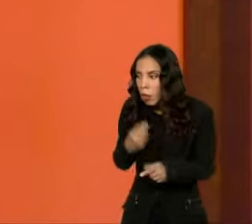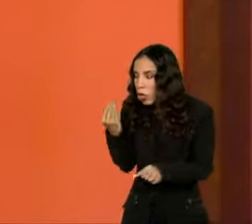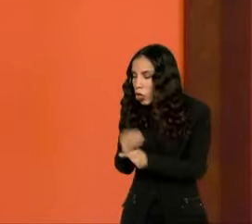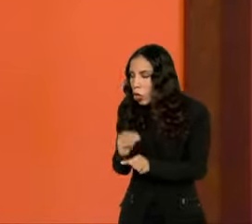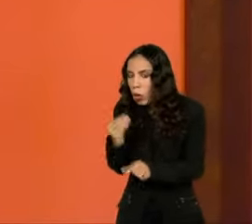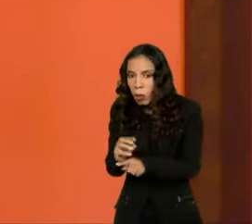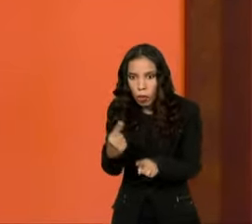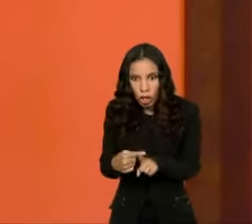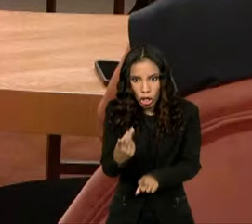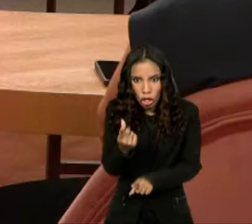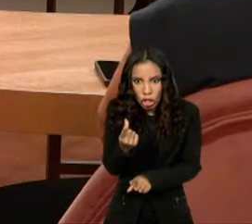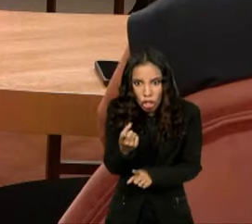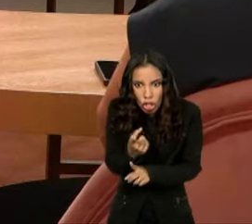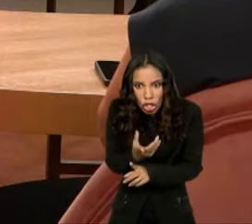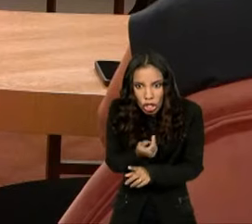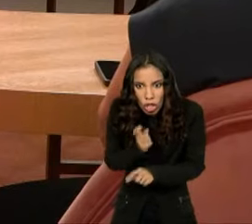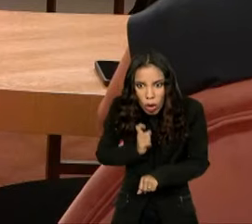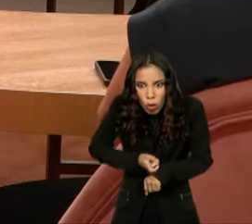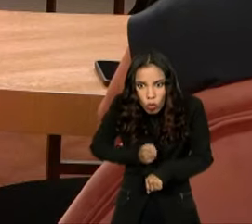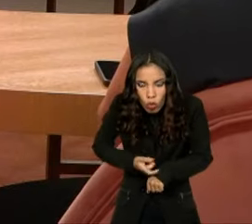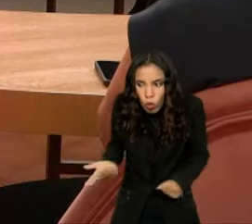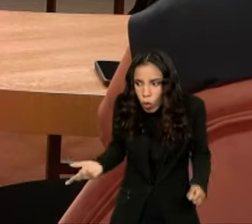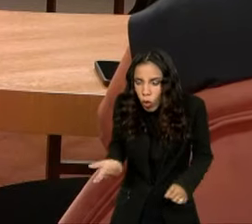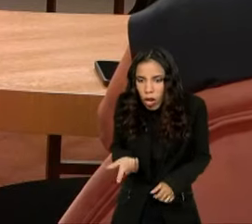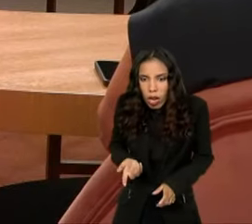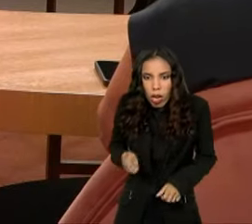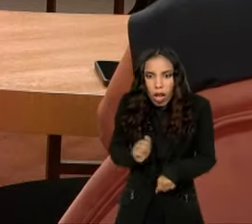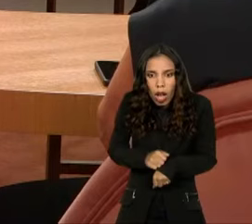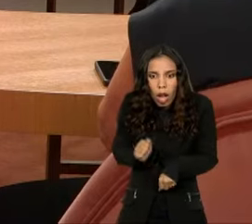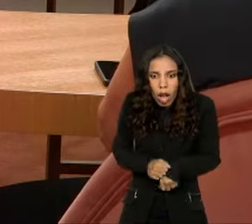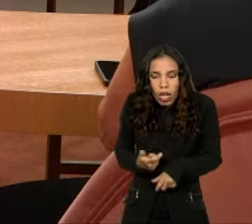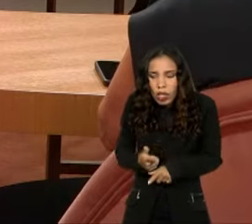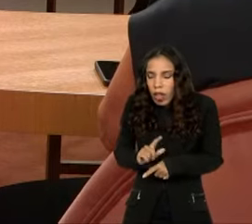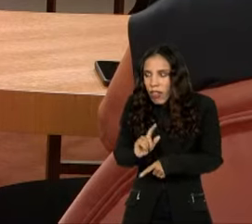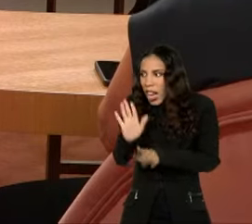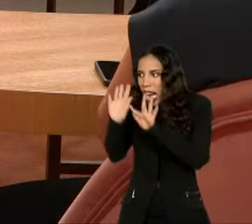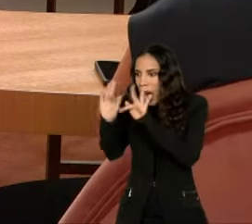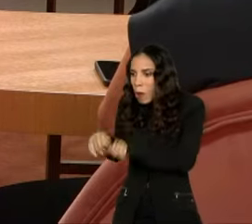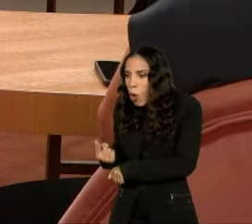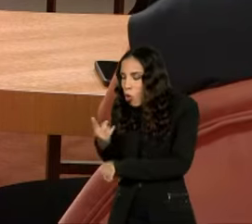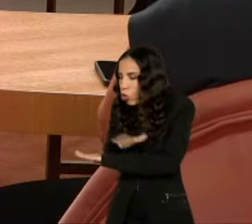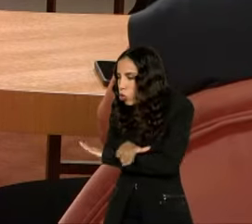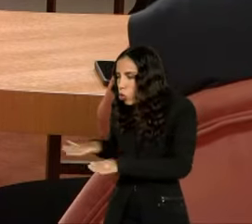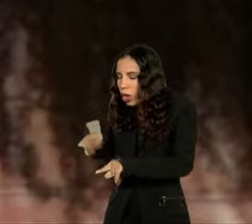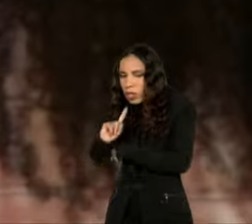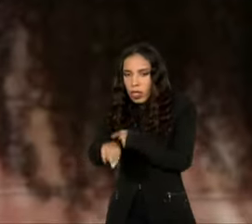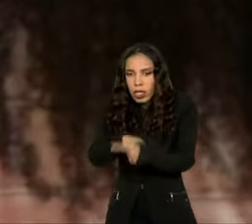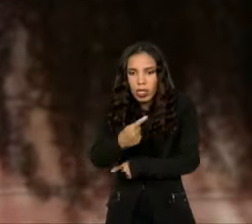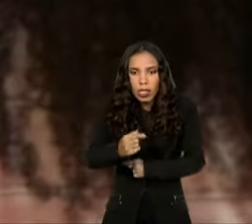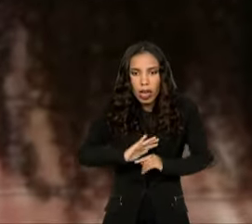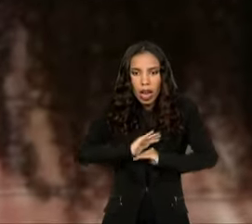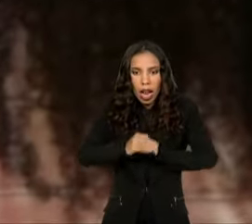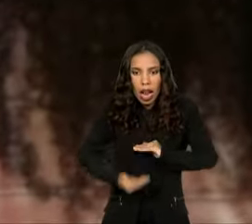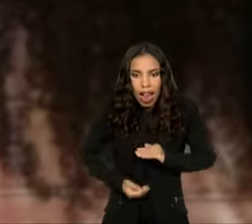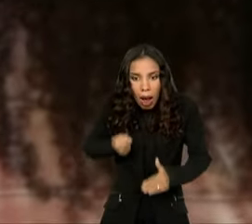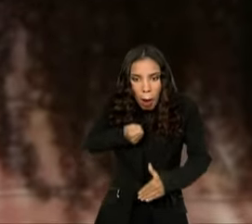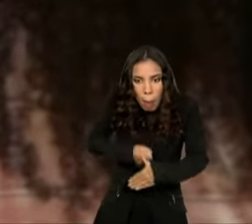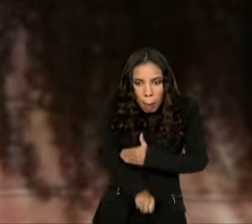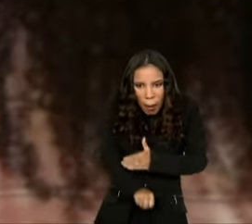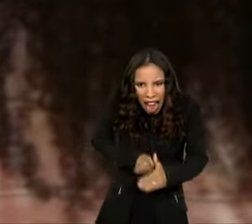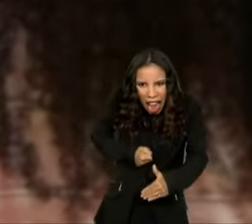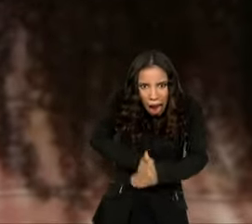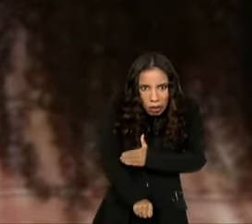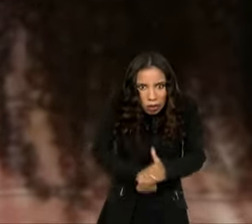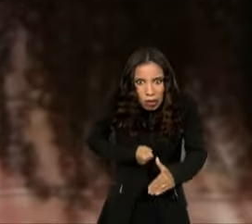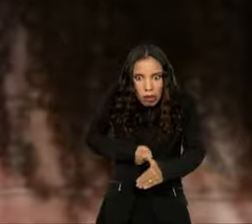tinha dinheiro, né? Eu falei, acabou, vai ser um, daqui a pouco você vê, você tá grávida de novo. E aí, já em parto normal, foram os três partos normais,